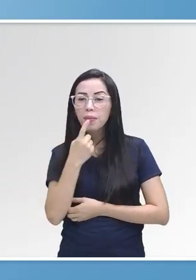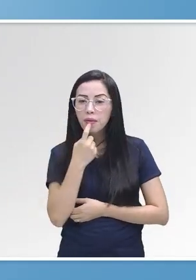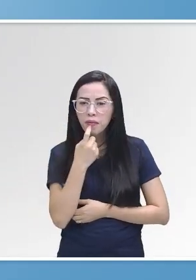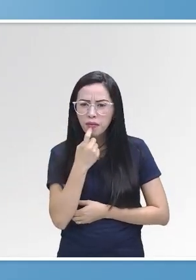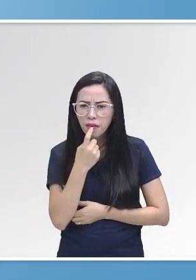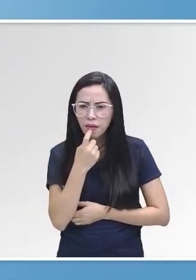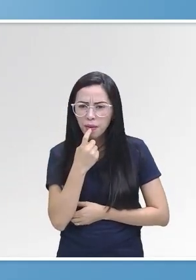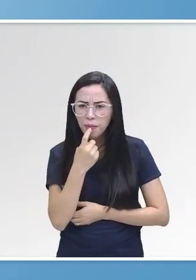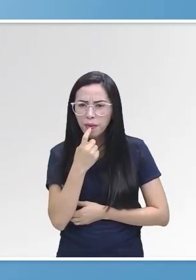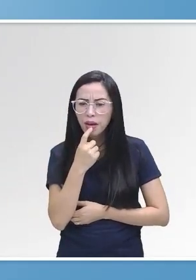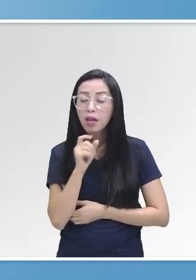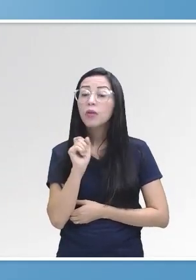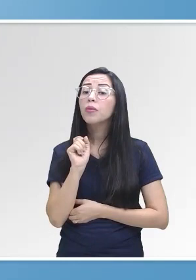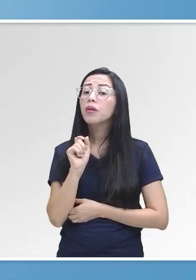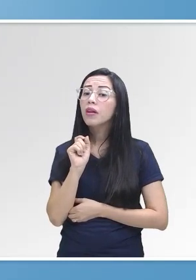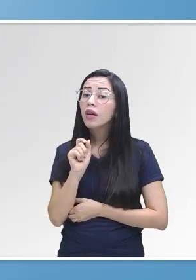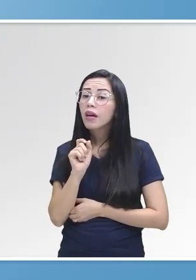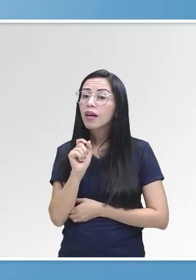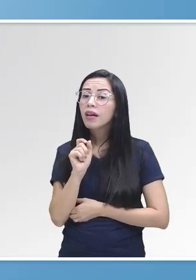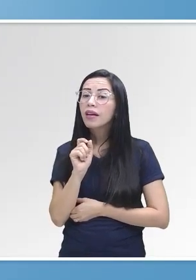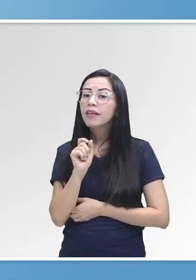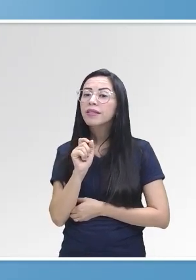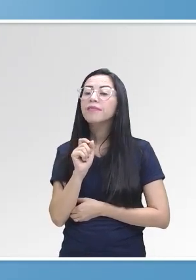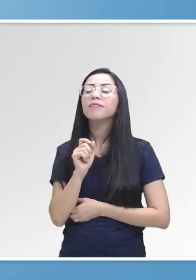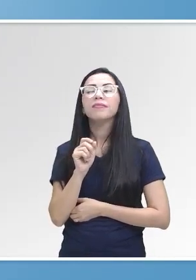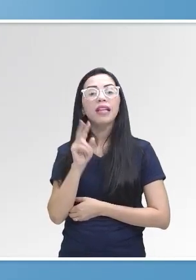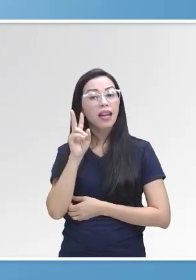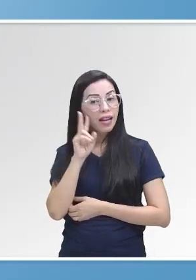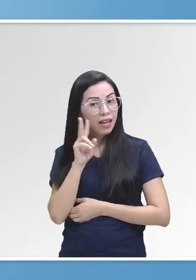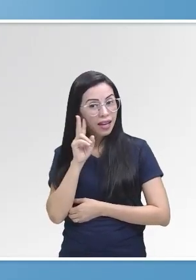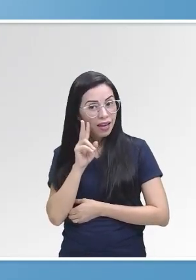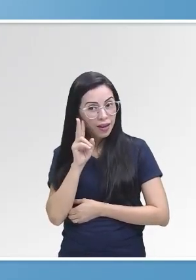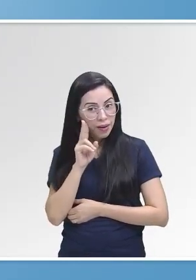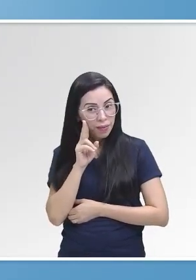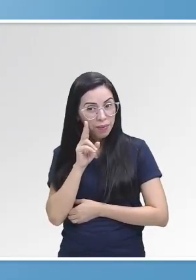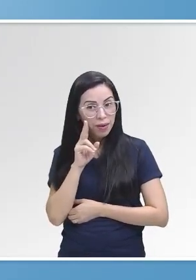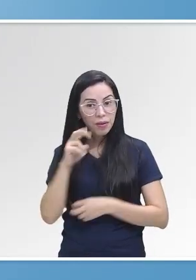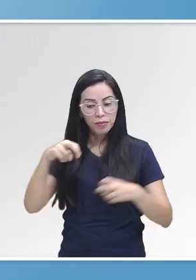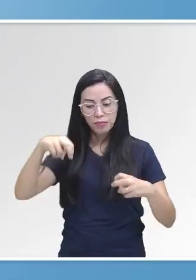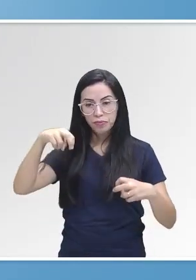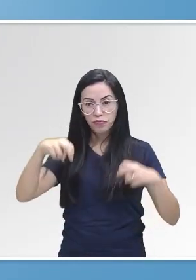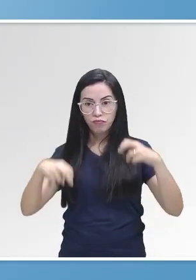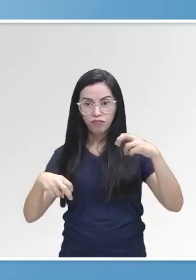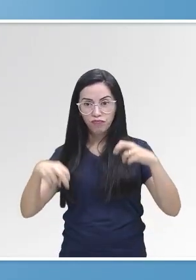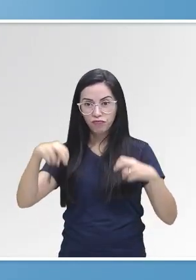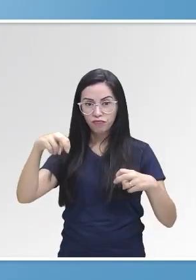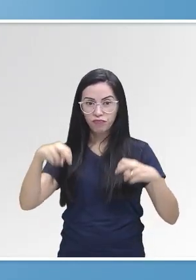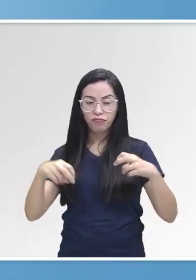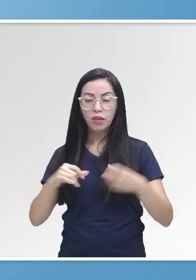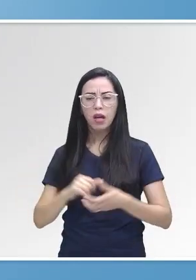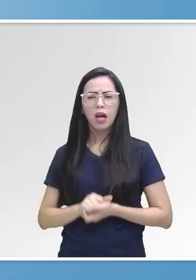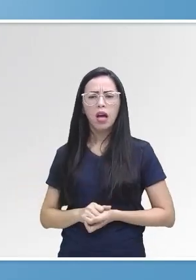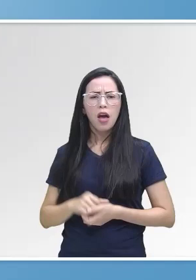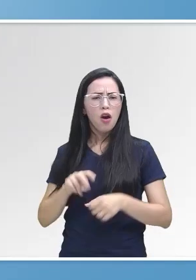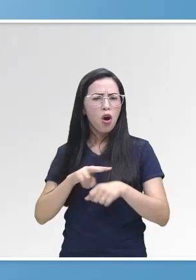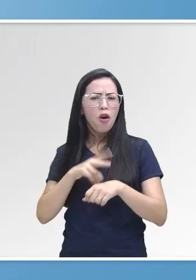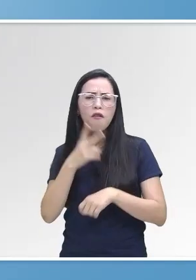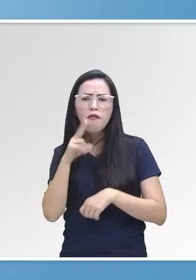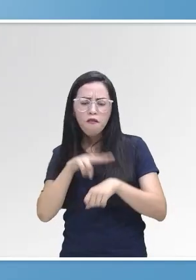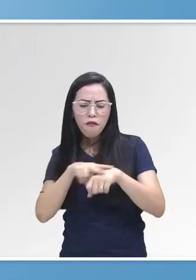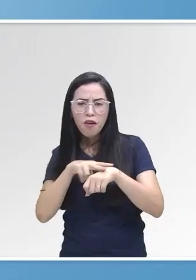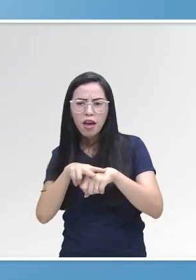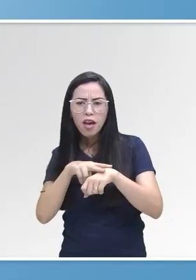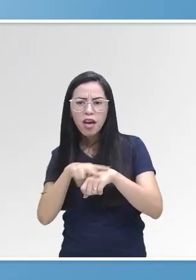vermelhos era lá ontem na gangorra né não duas crianças e quanto era onde lá